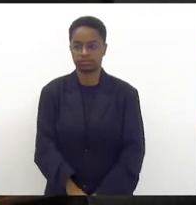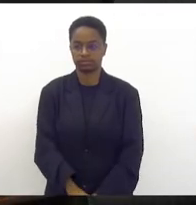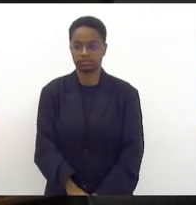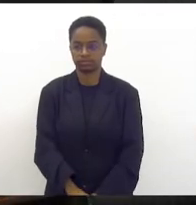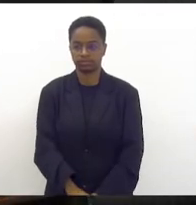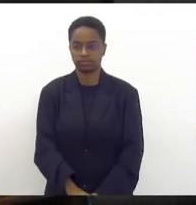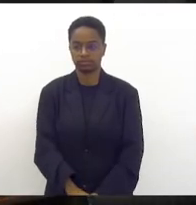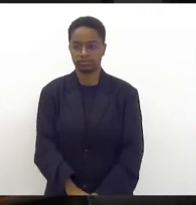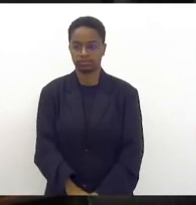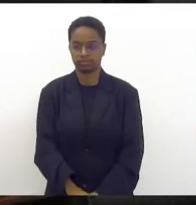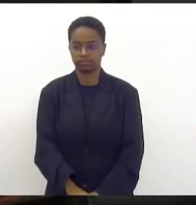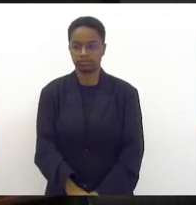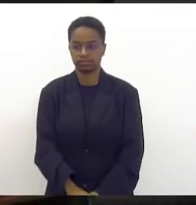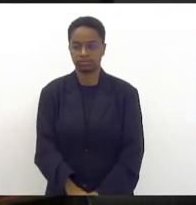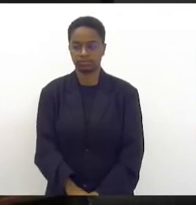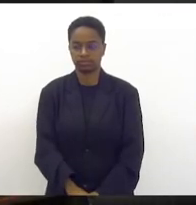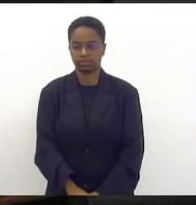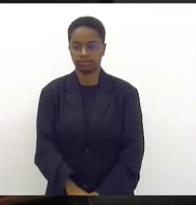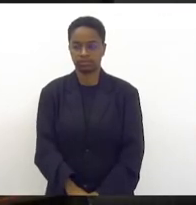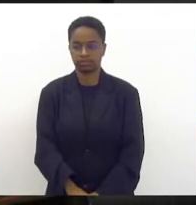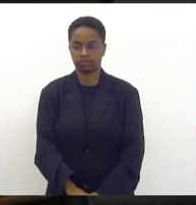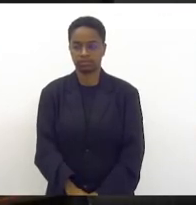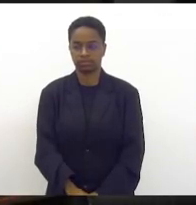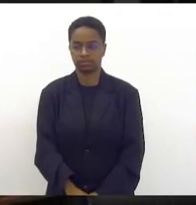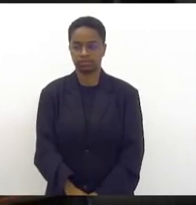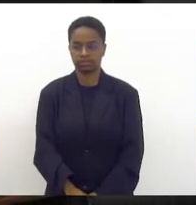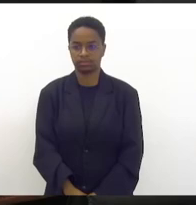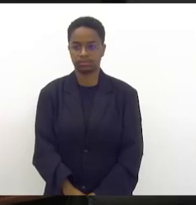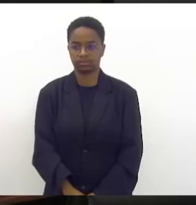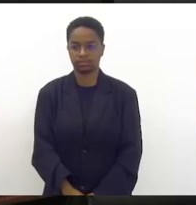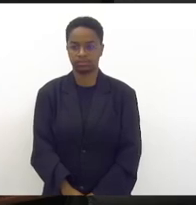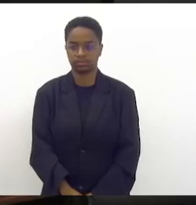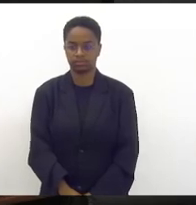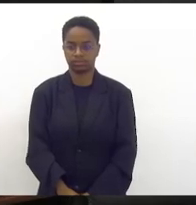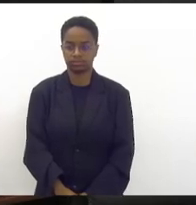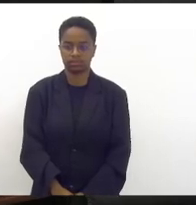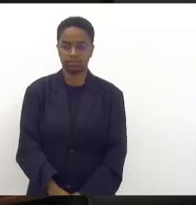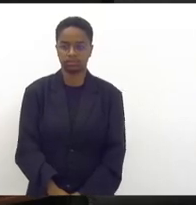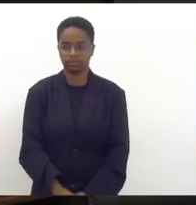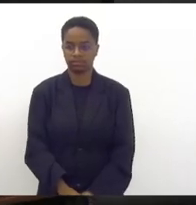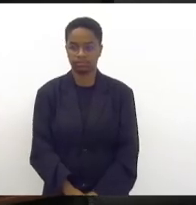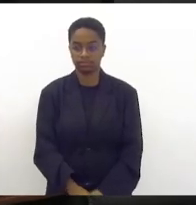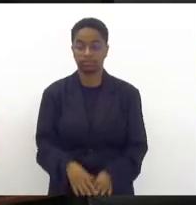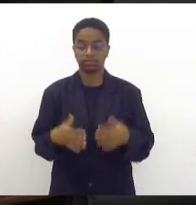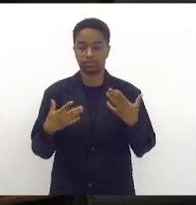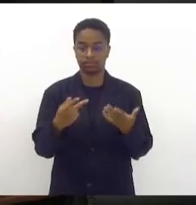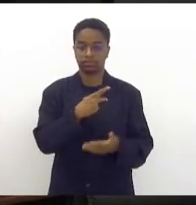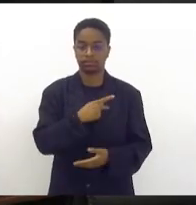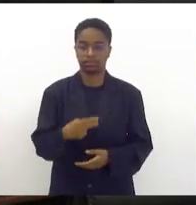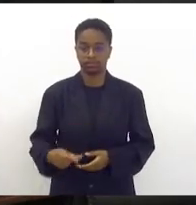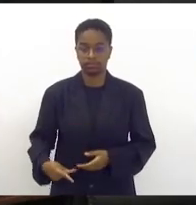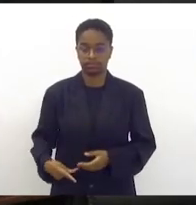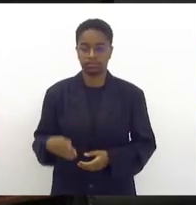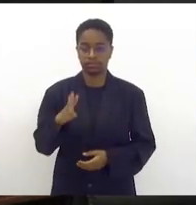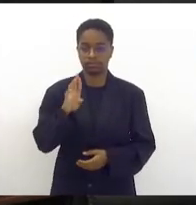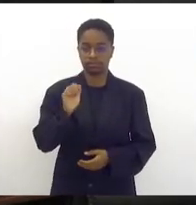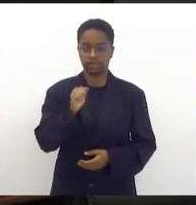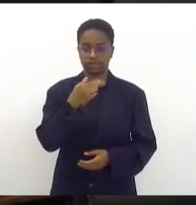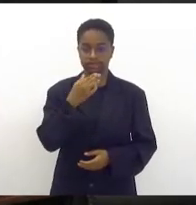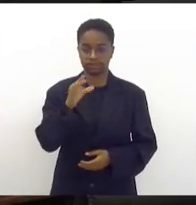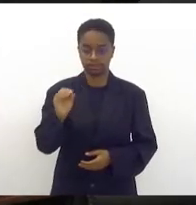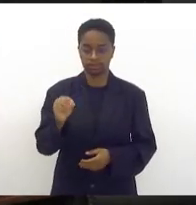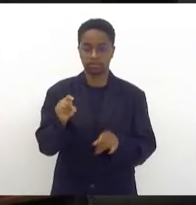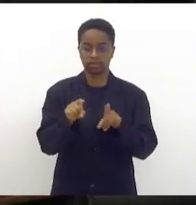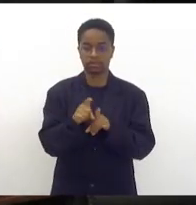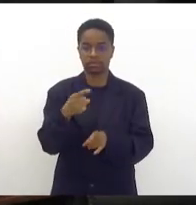O quê? Alô, tá alô? Senhor presidente, Brazão, senhoras e senhores